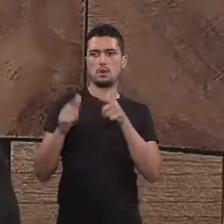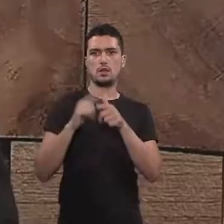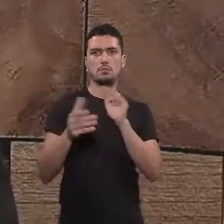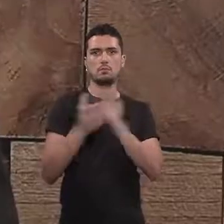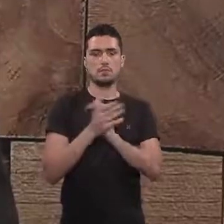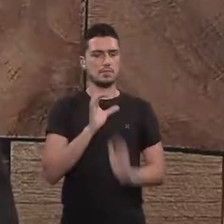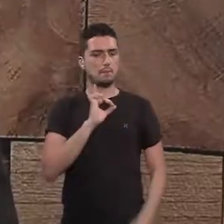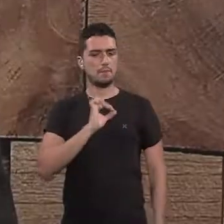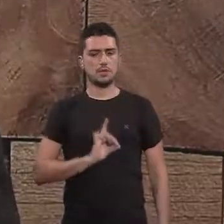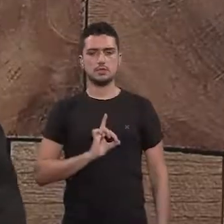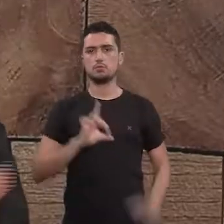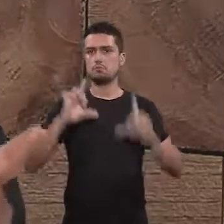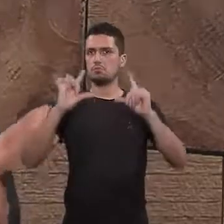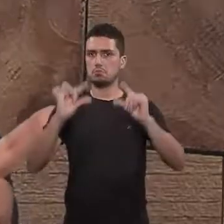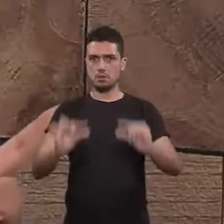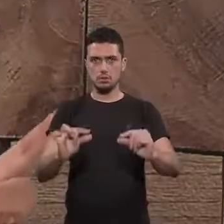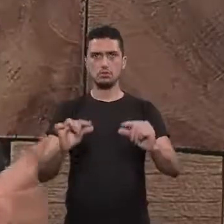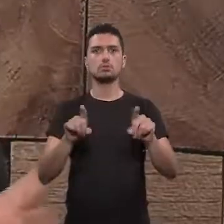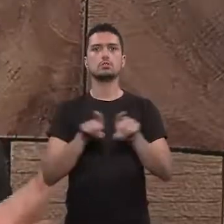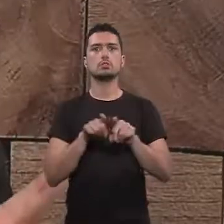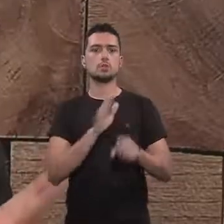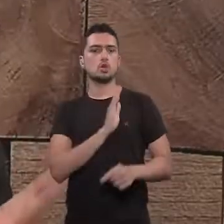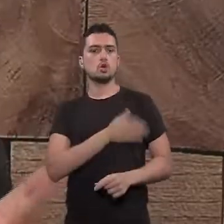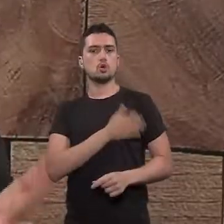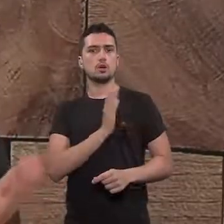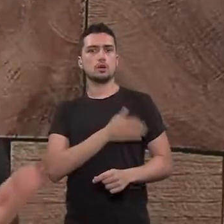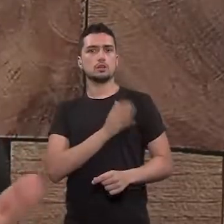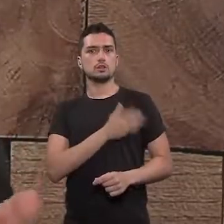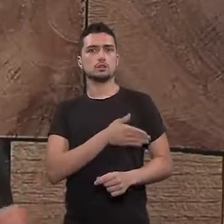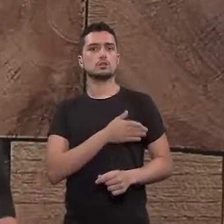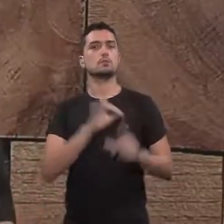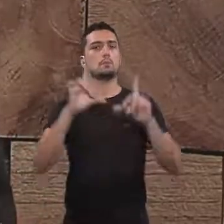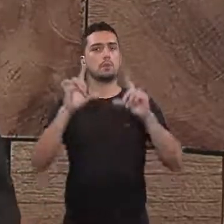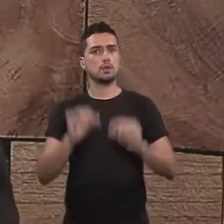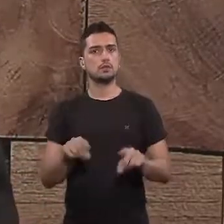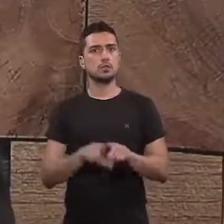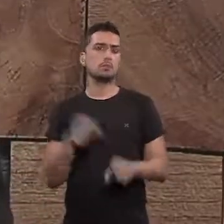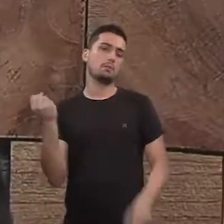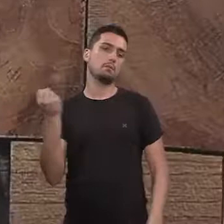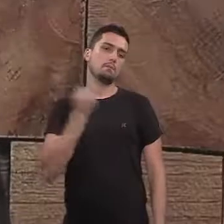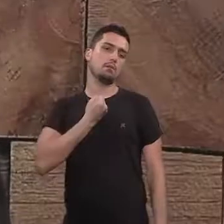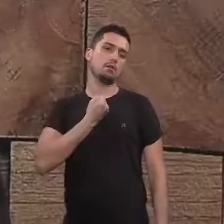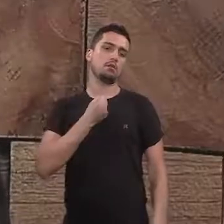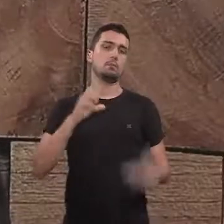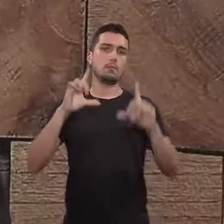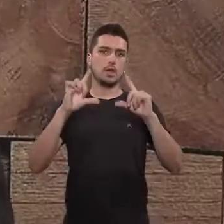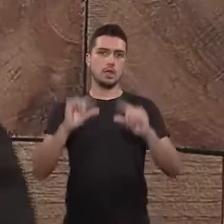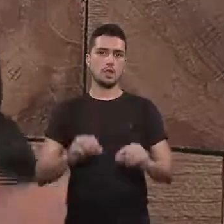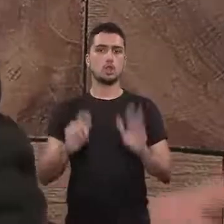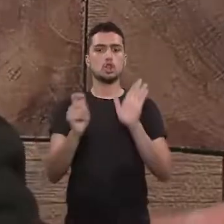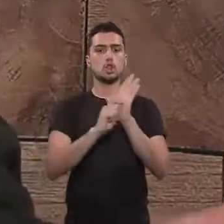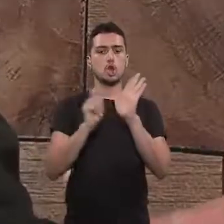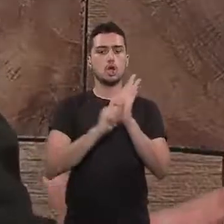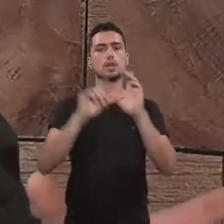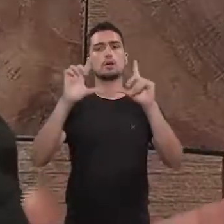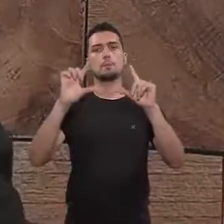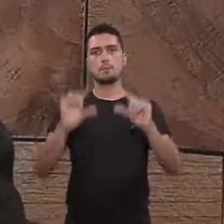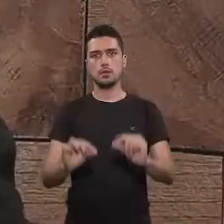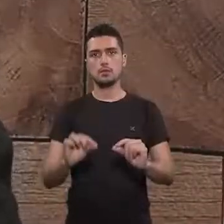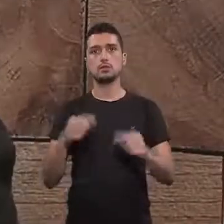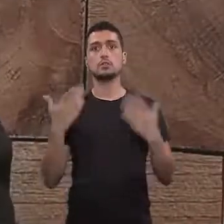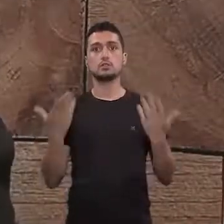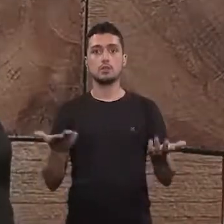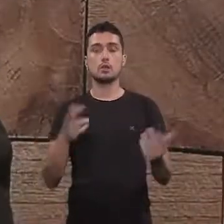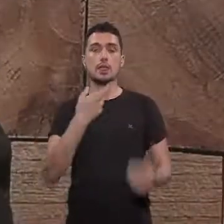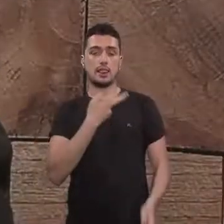ficam menos deprimidos, adoecem menos do coração, se suicidam menos, usam menos drogas. Ou seja,